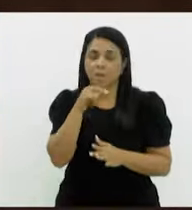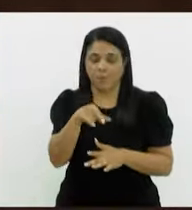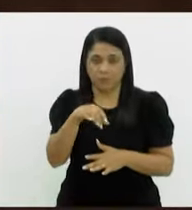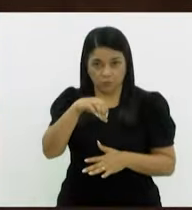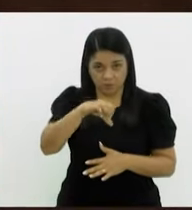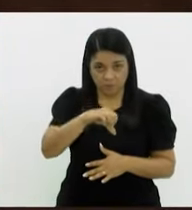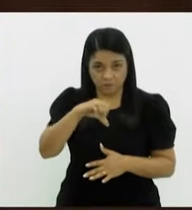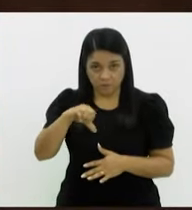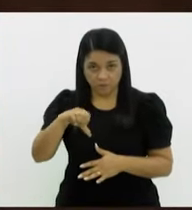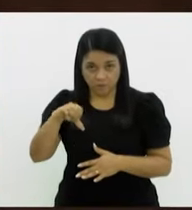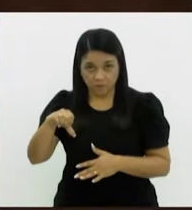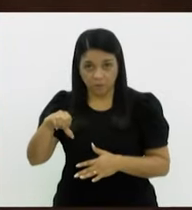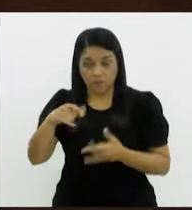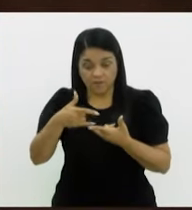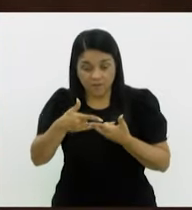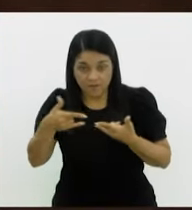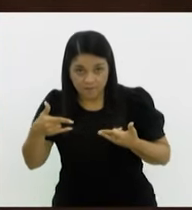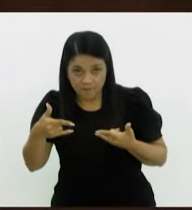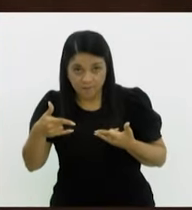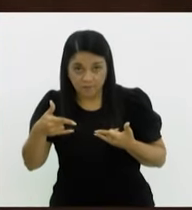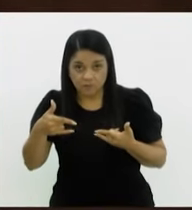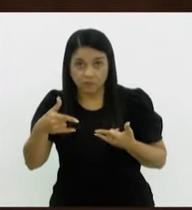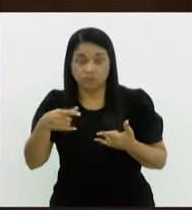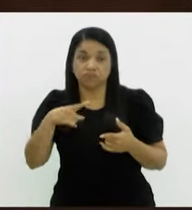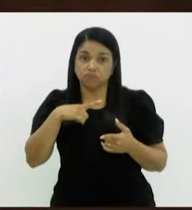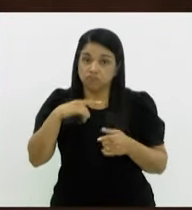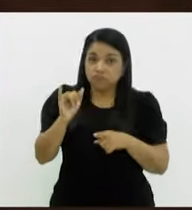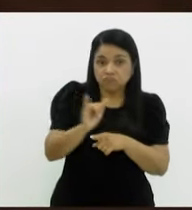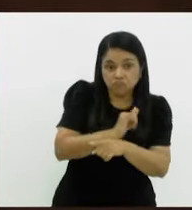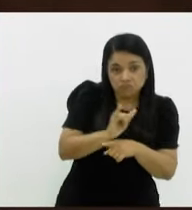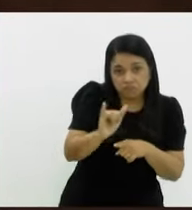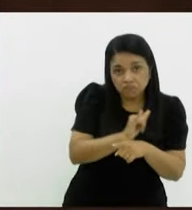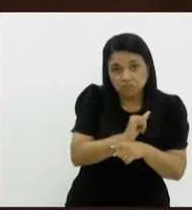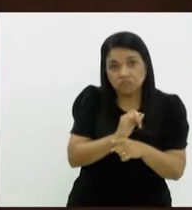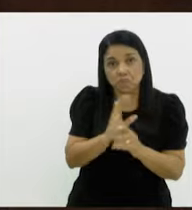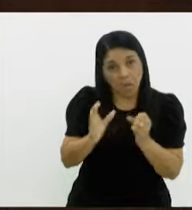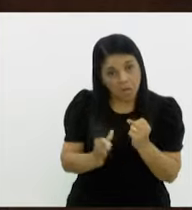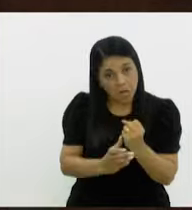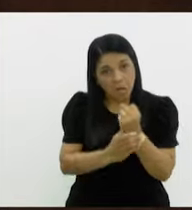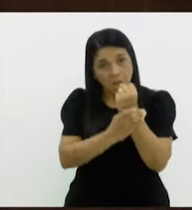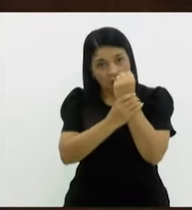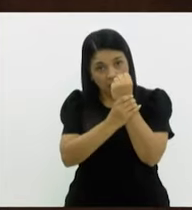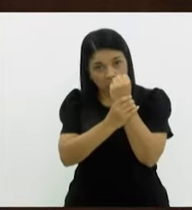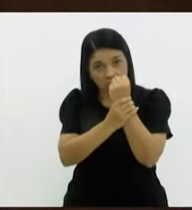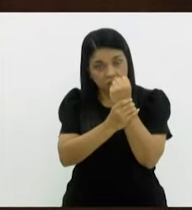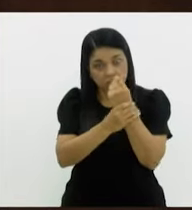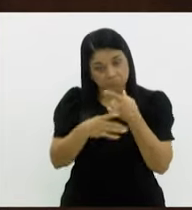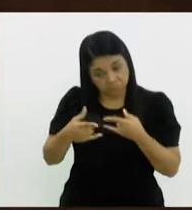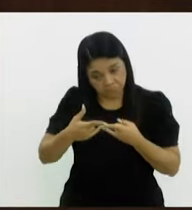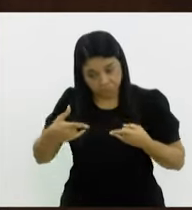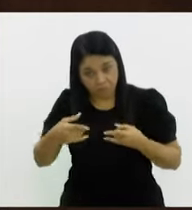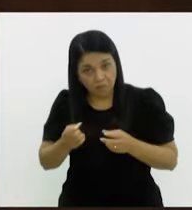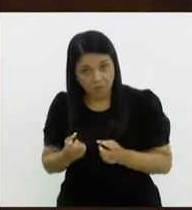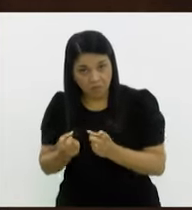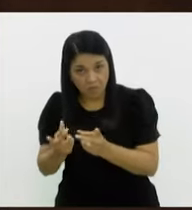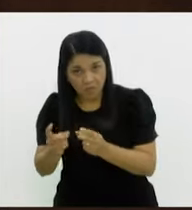999 ingressos, se a gente tiver uma forma de garantir os 999 da bilheteria